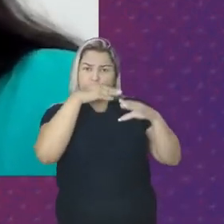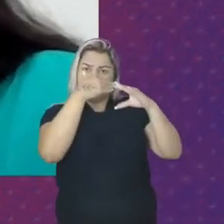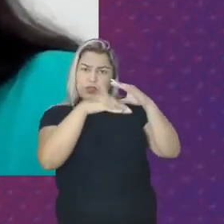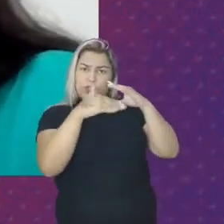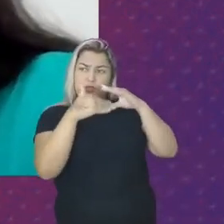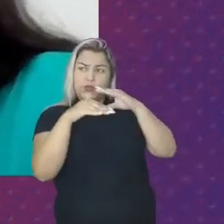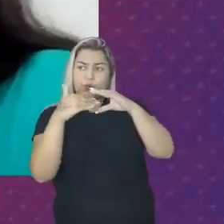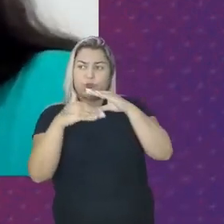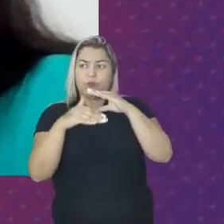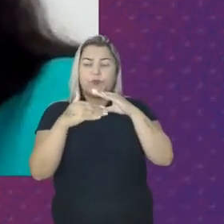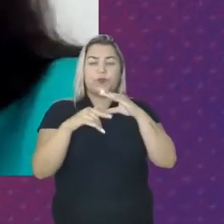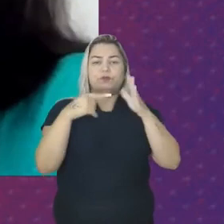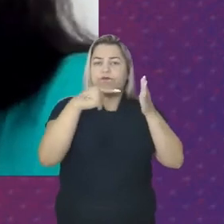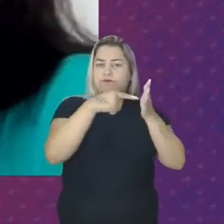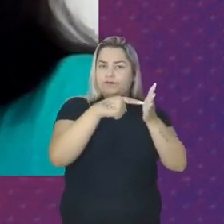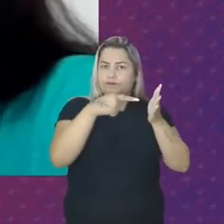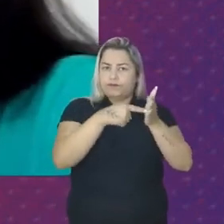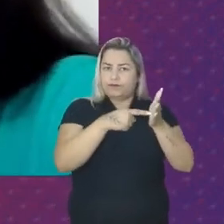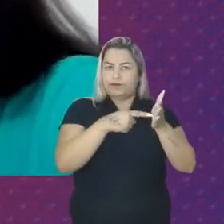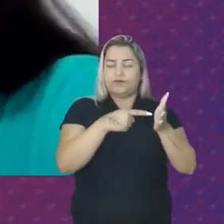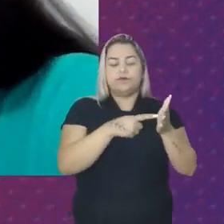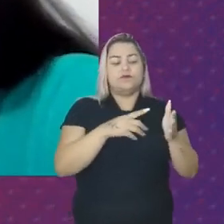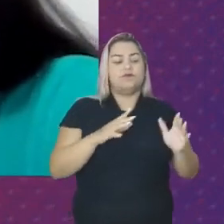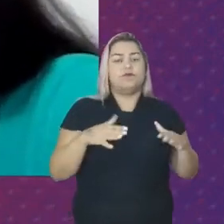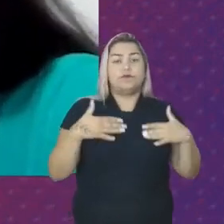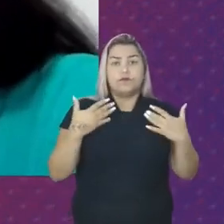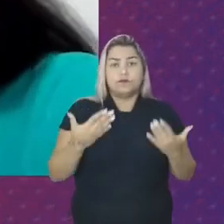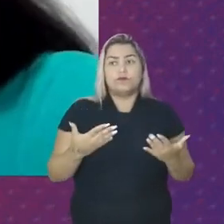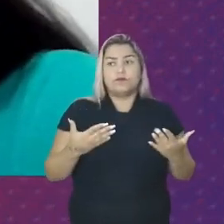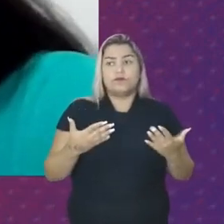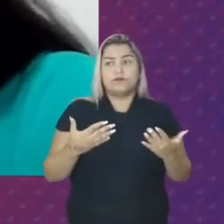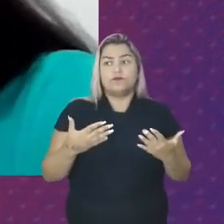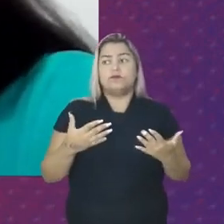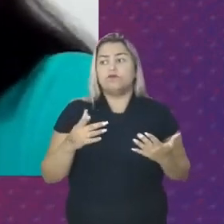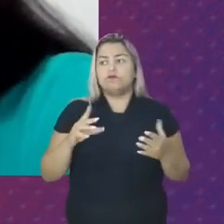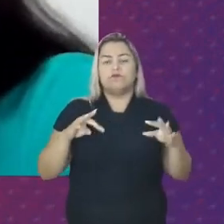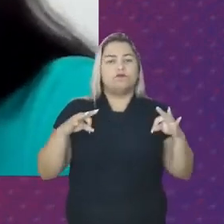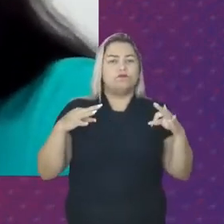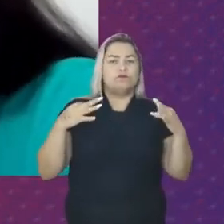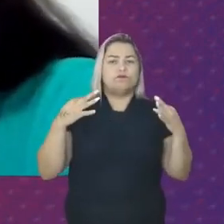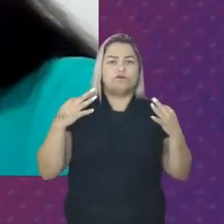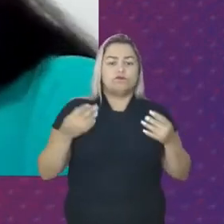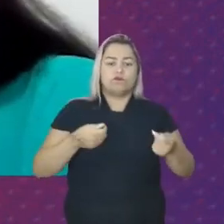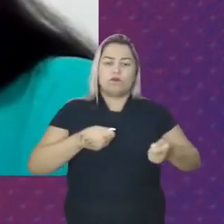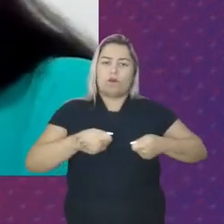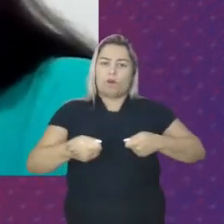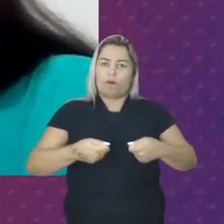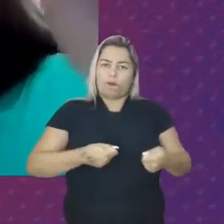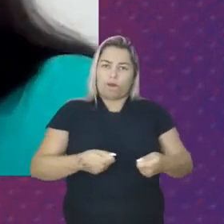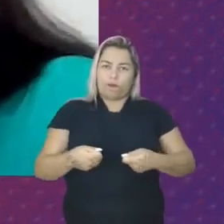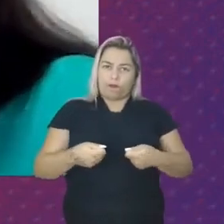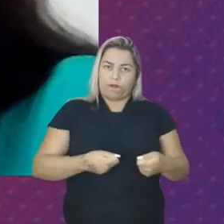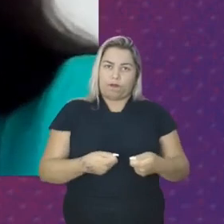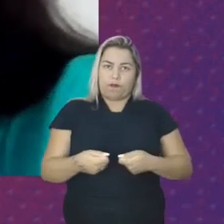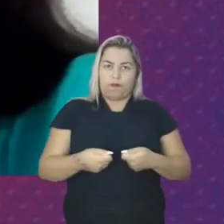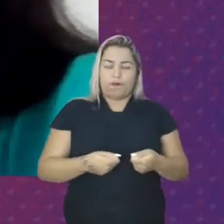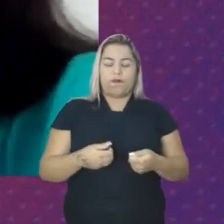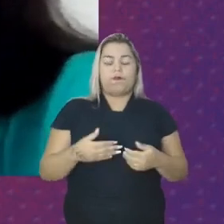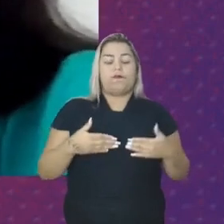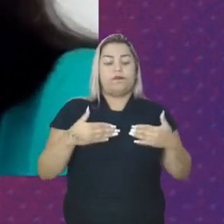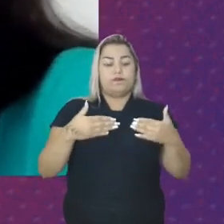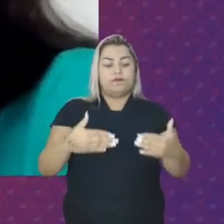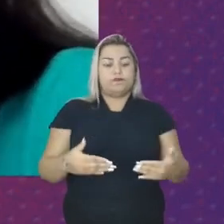encaminhar denúncias, né? E, além disso, também havia toda uma articulação com o Ministério